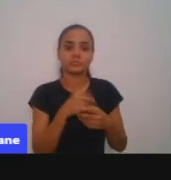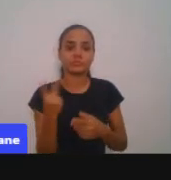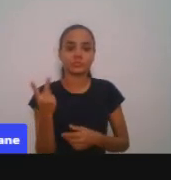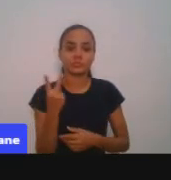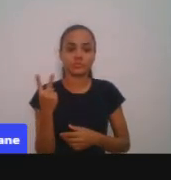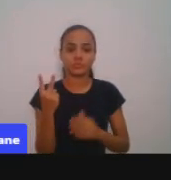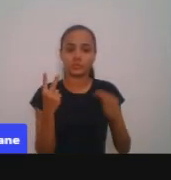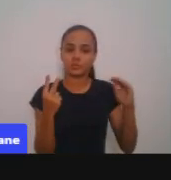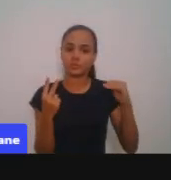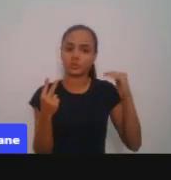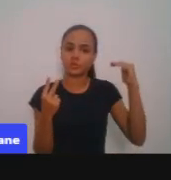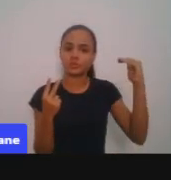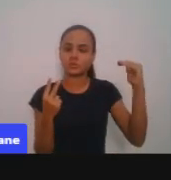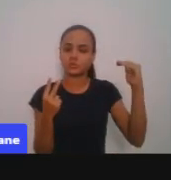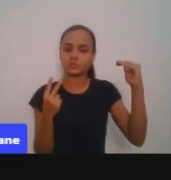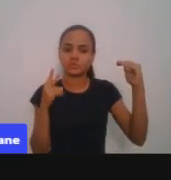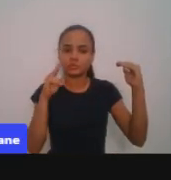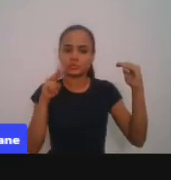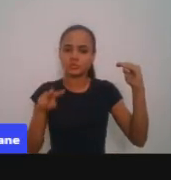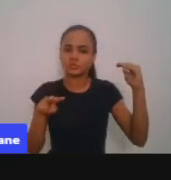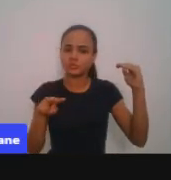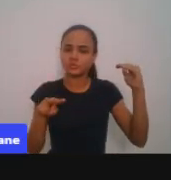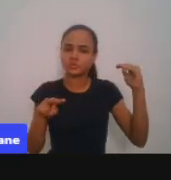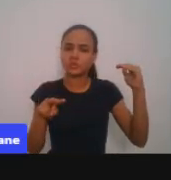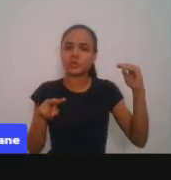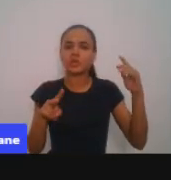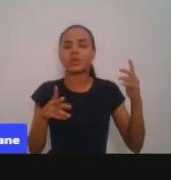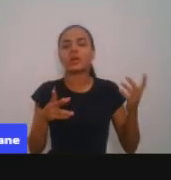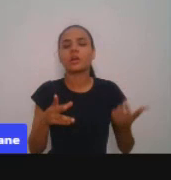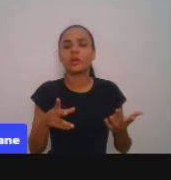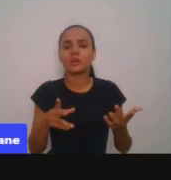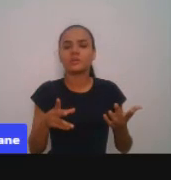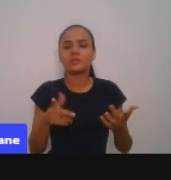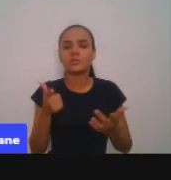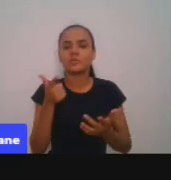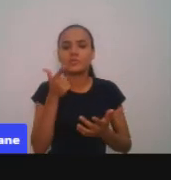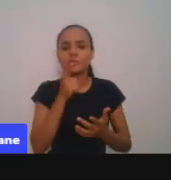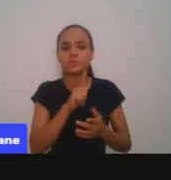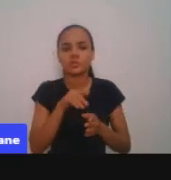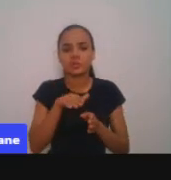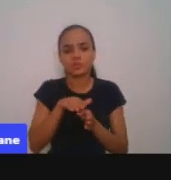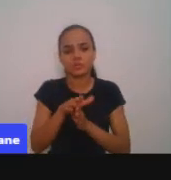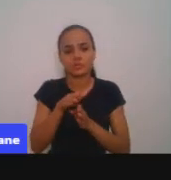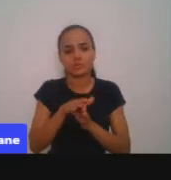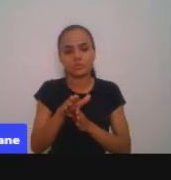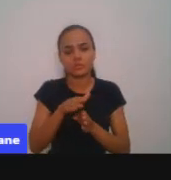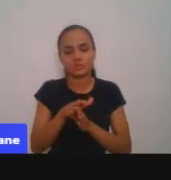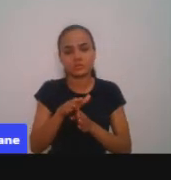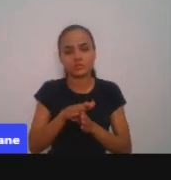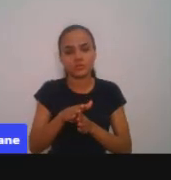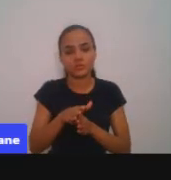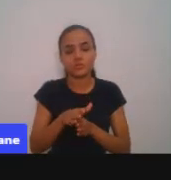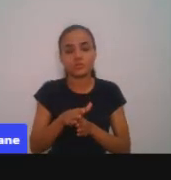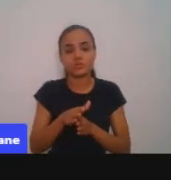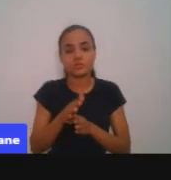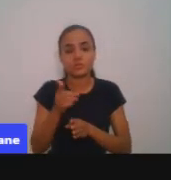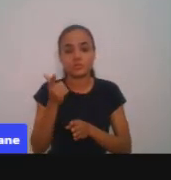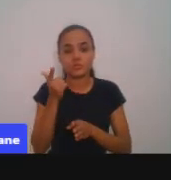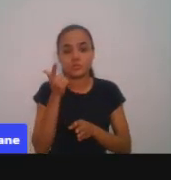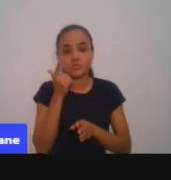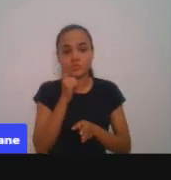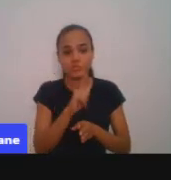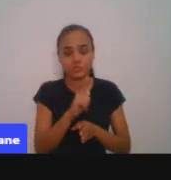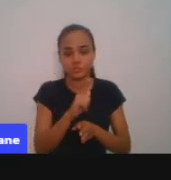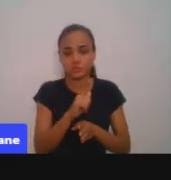em vez desse adulto contemplar, será que eu consigo dar uma orientação que chegue a esse adulto para dizer para ele, olha, adulto, em vez de